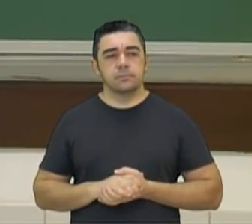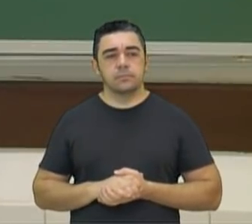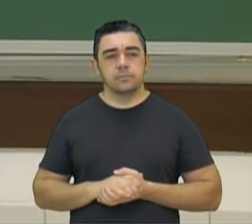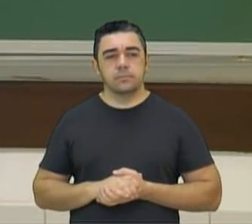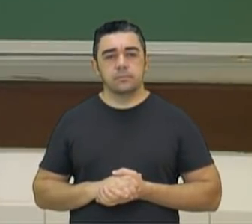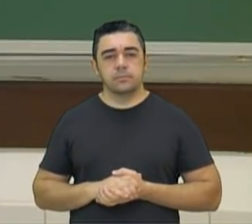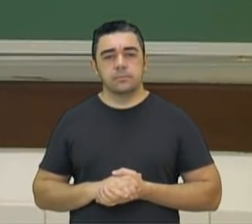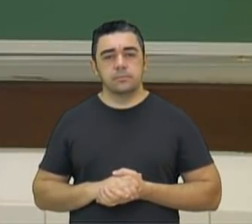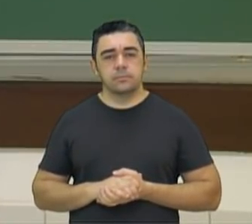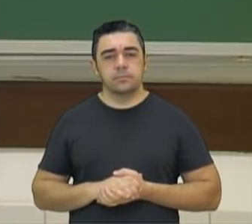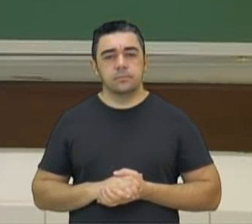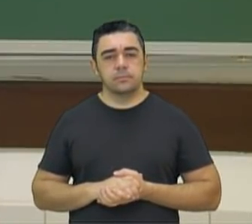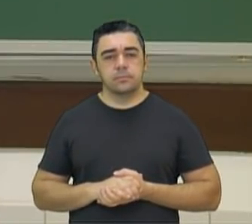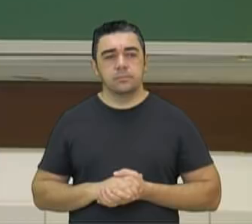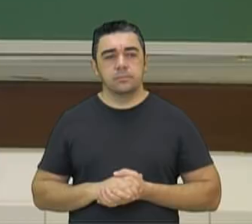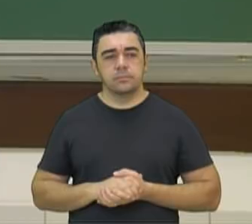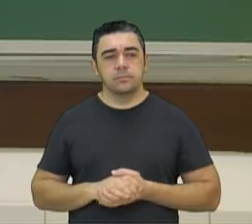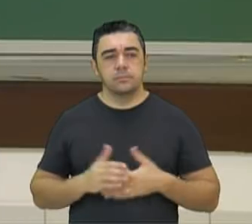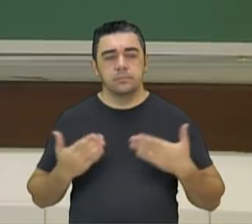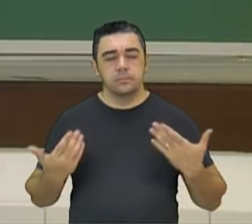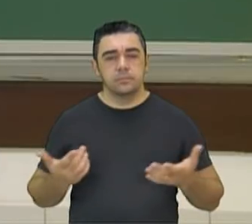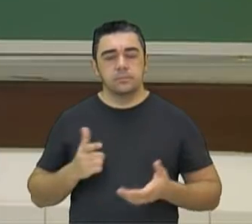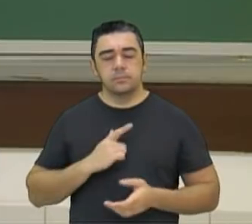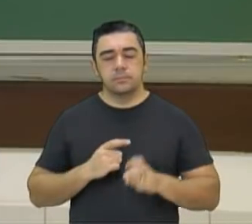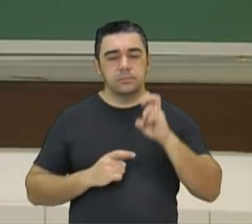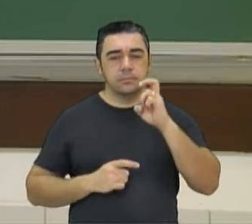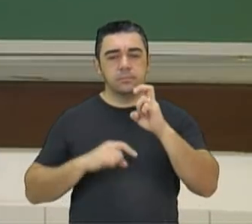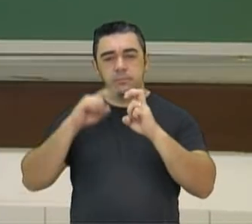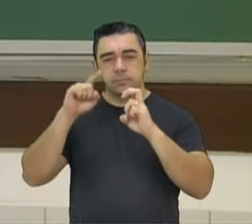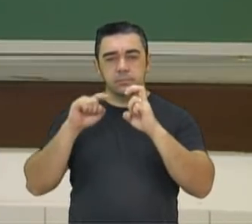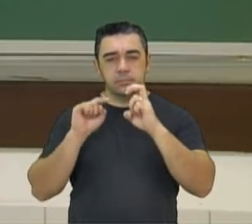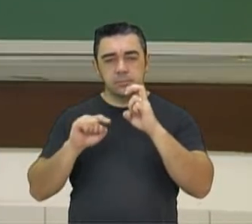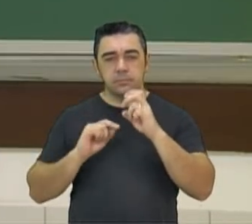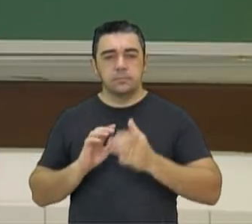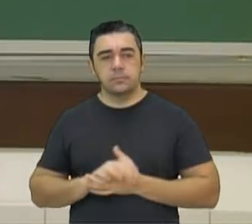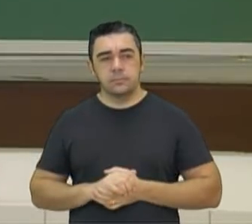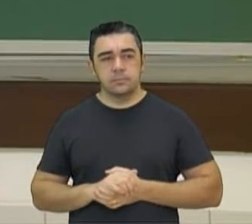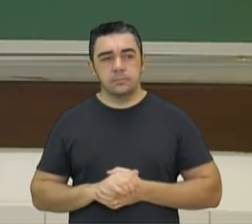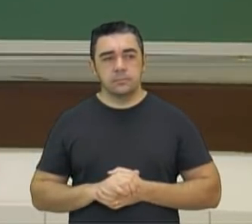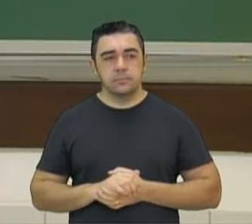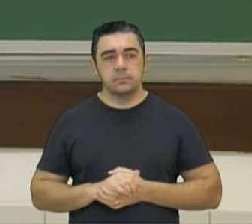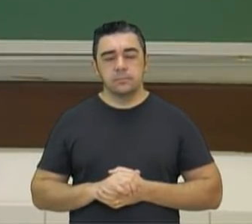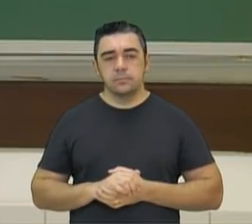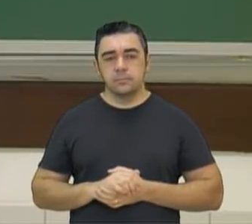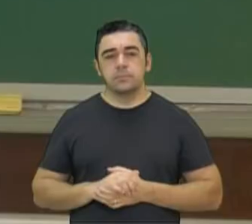entre parênteses. Então, a gente tem que 5 menos 2 é igual a